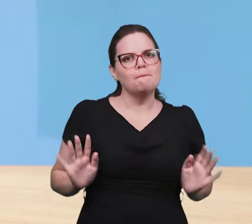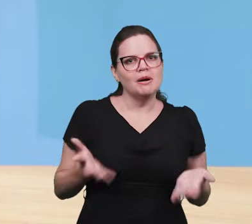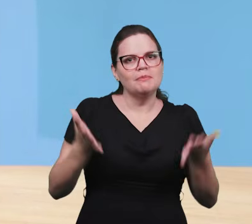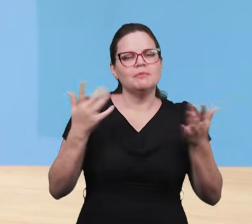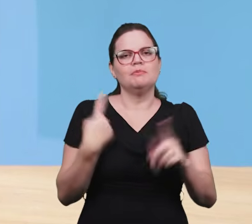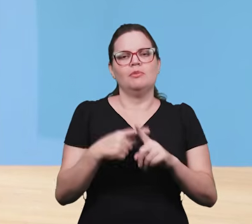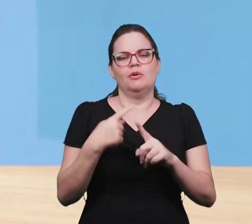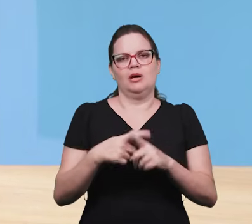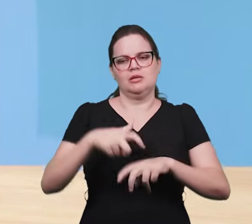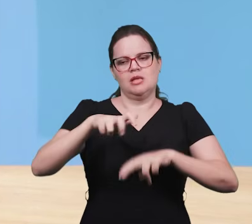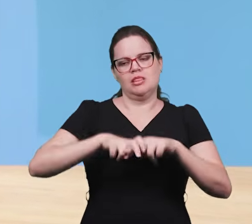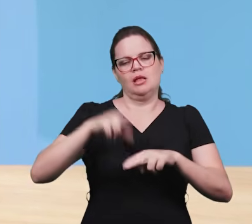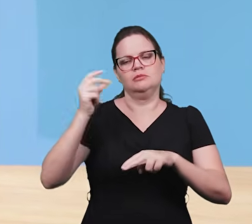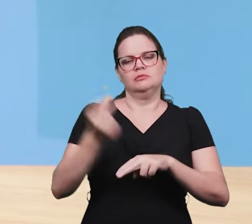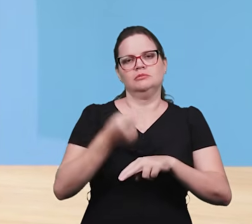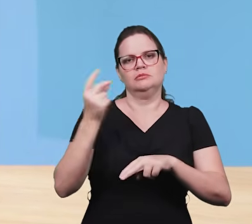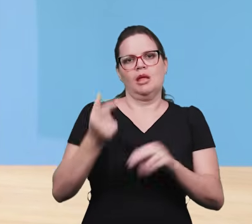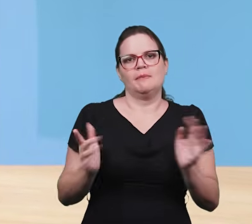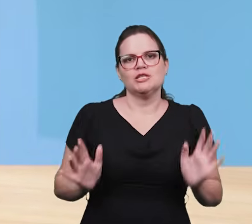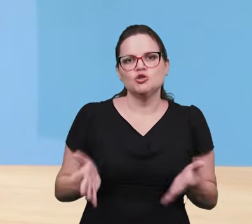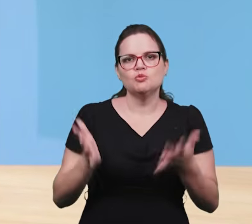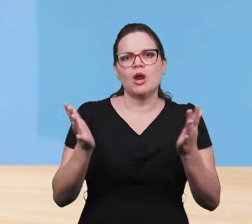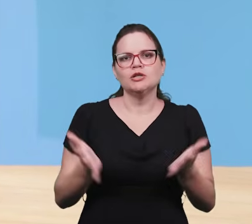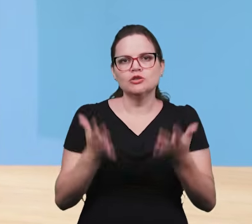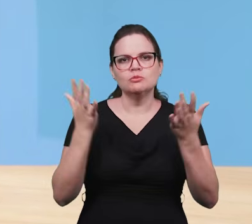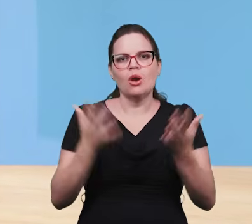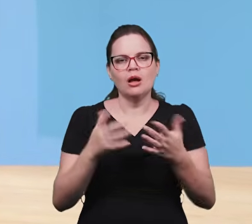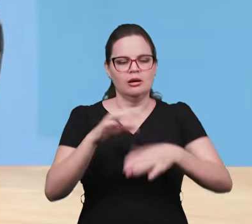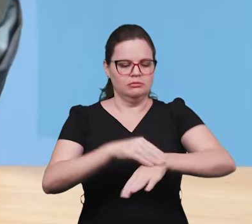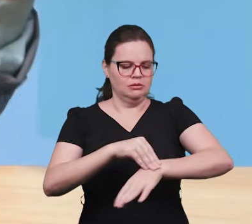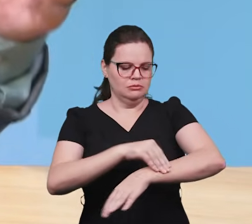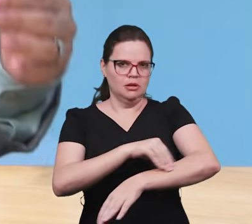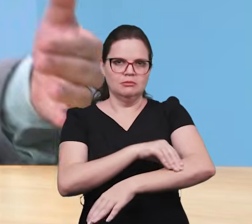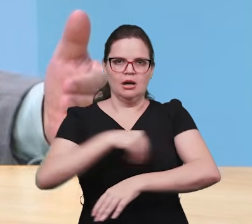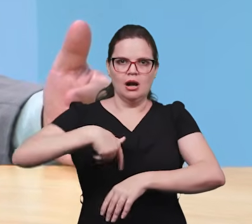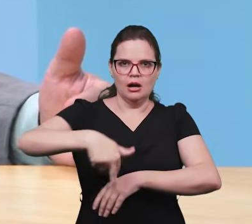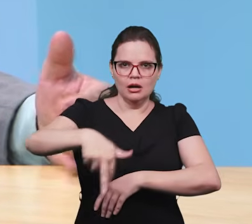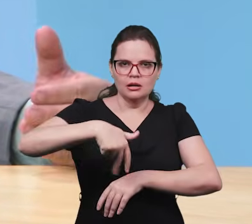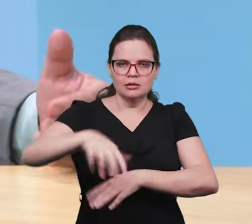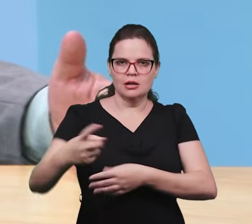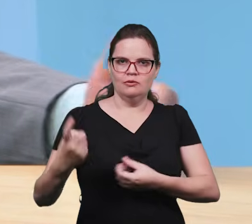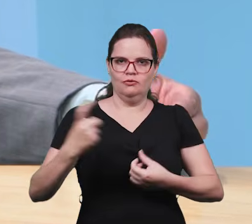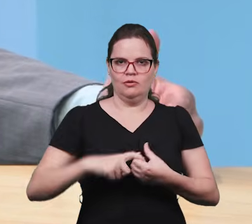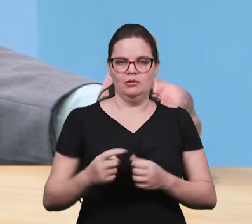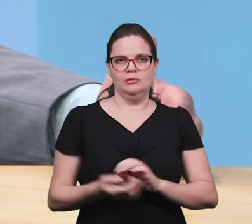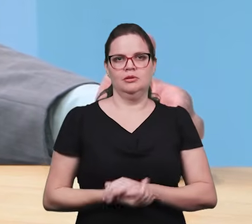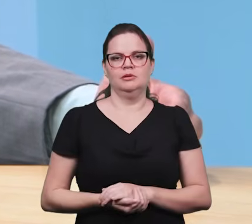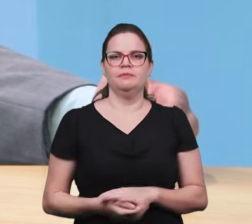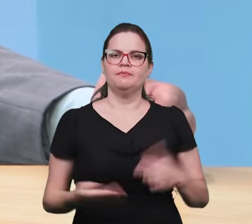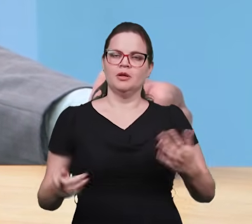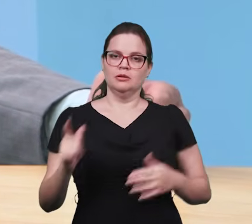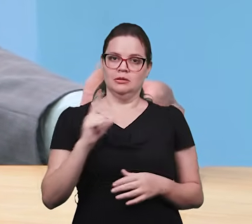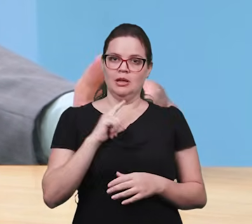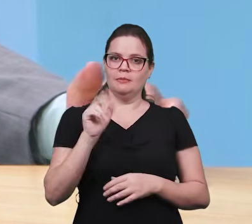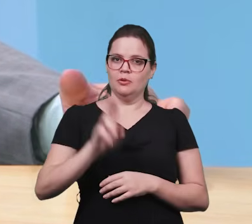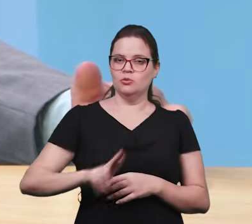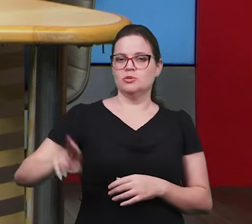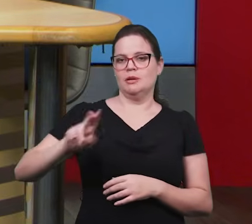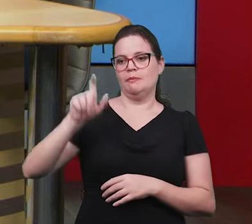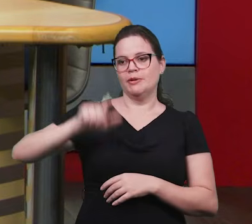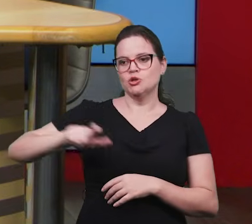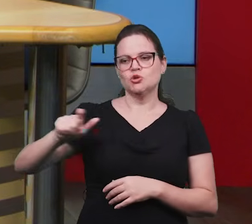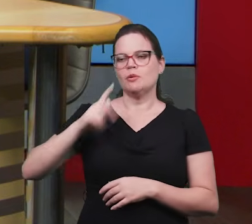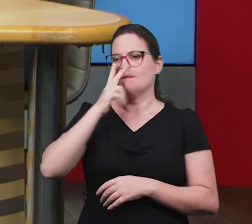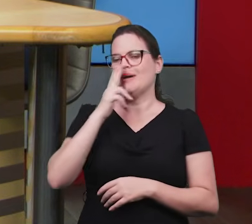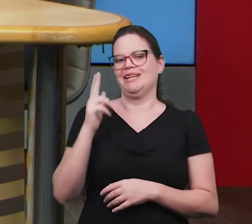ficaram parados um tempo, ele vai estimular para que ele volte a caminhar. Então o exoesqueleto ele é usado para pessoas em definitivo, mas também